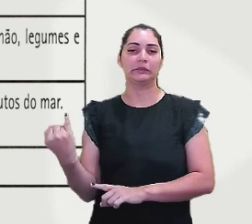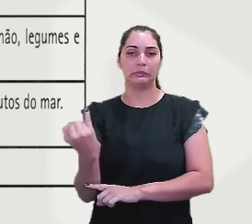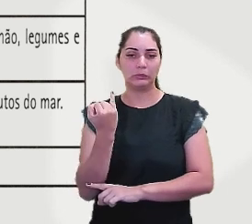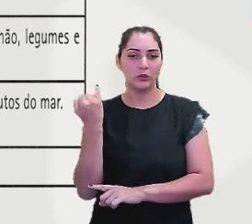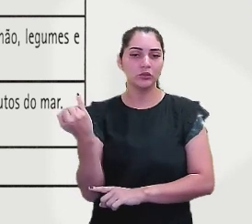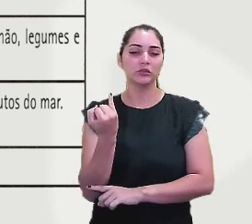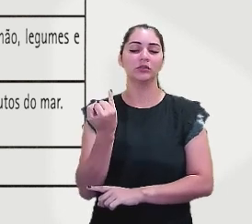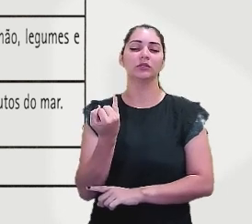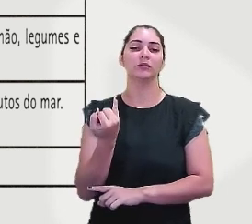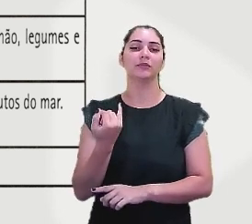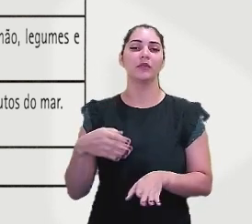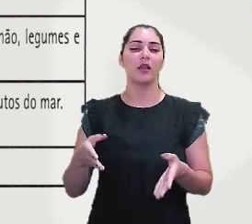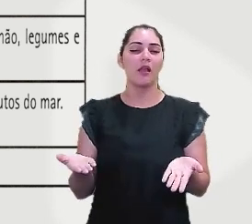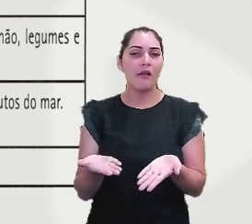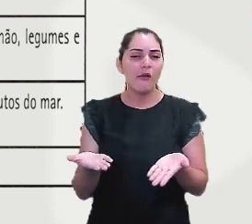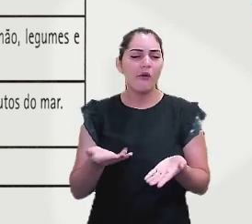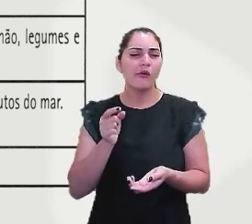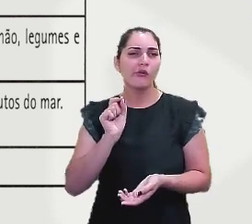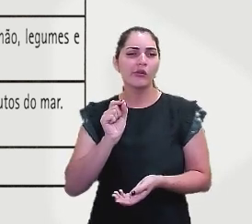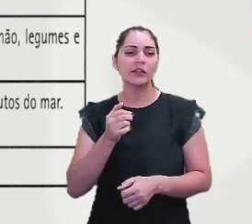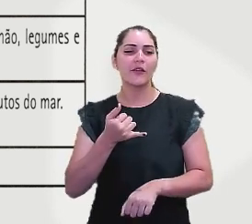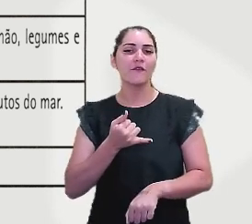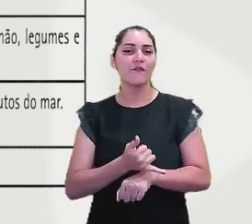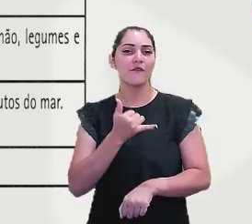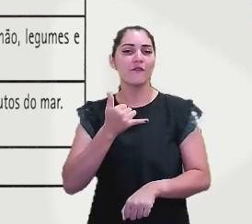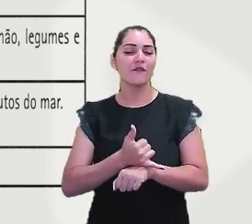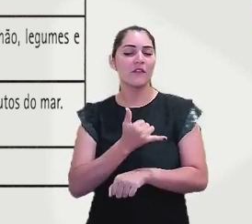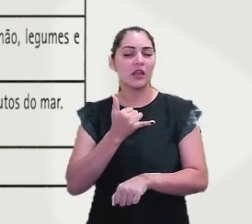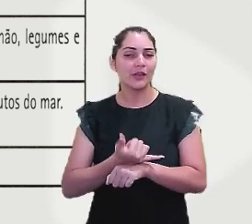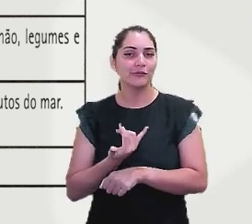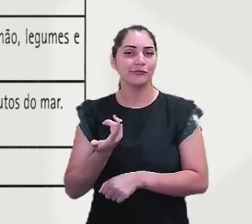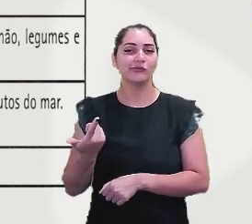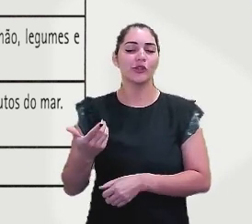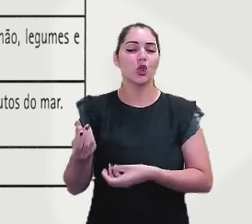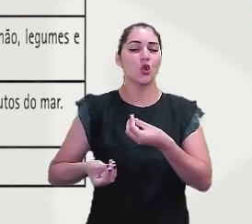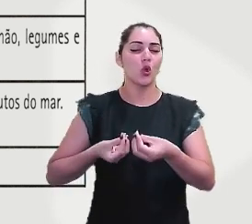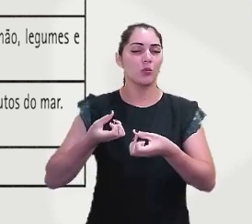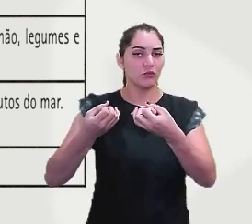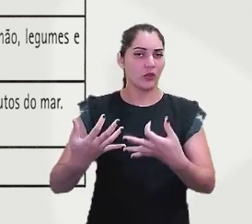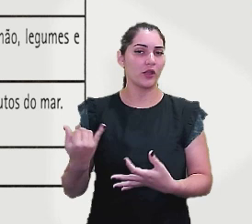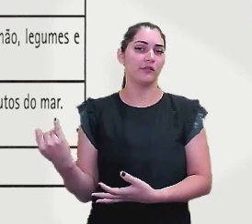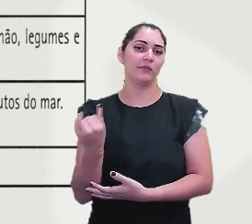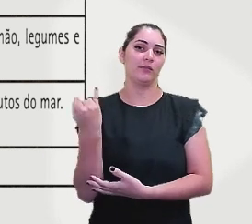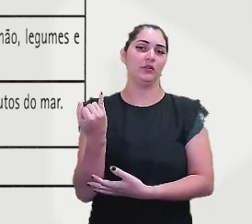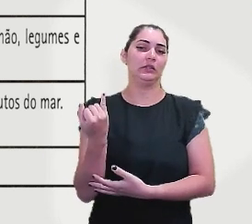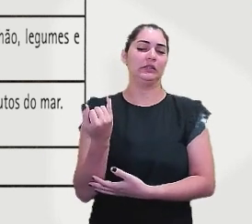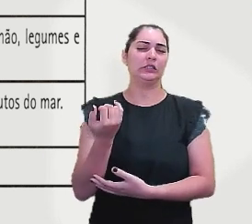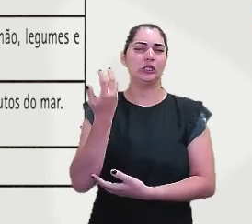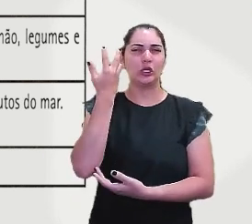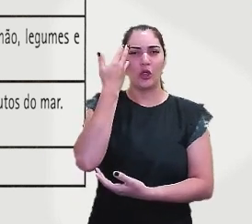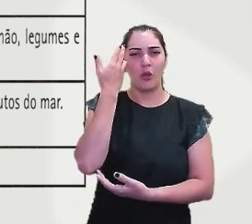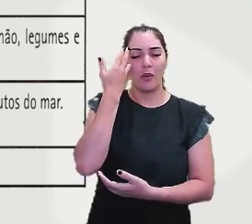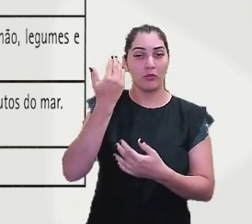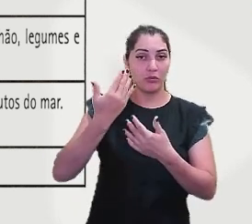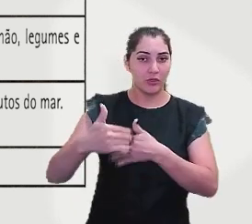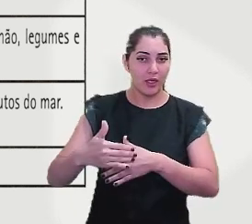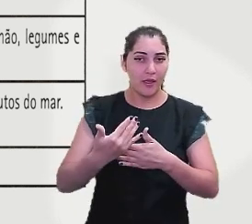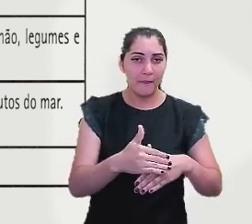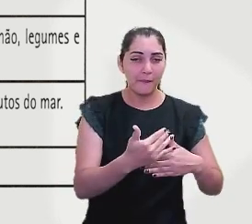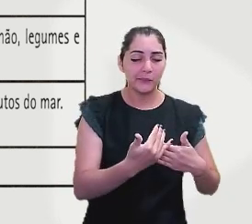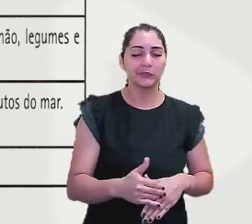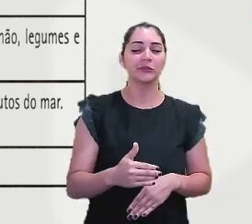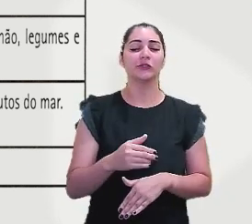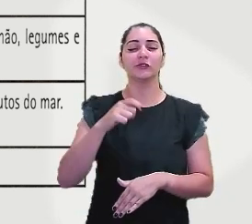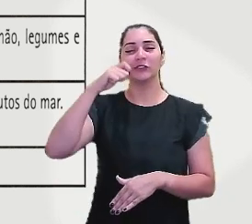mineral. Ferro. Poxa, ferro não tem como a gente não dizer que ele é importante. E normalmente nas provas dos grandes vestibulares da vida, dos